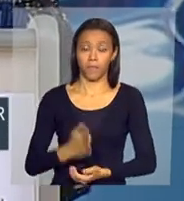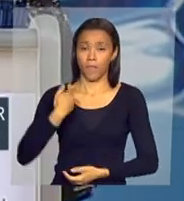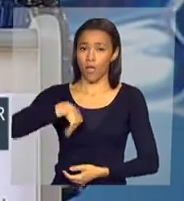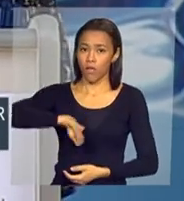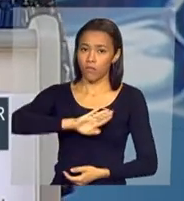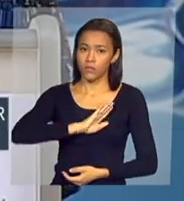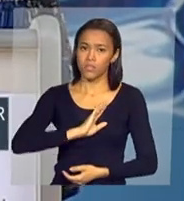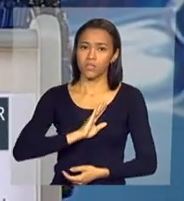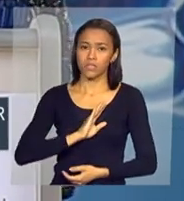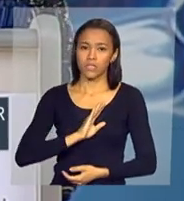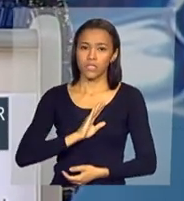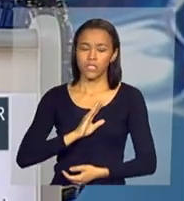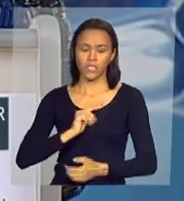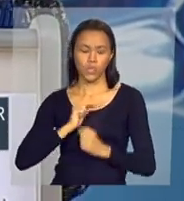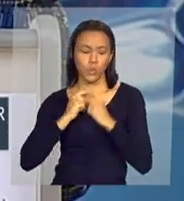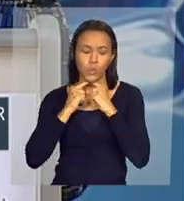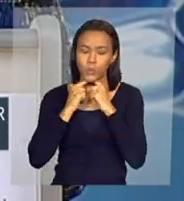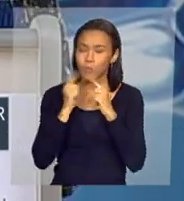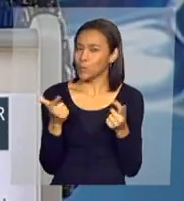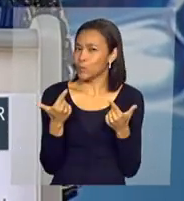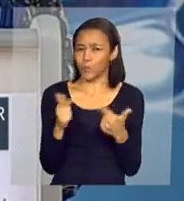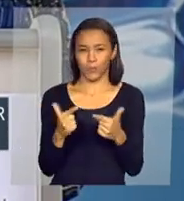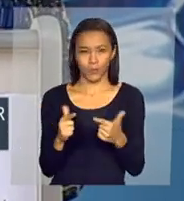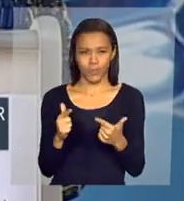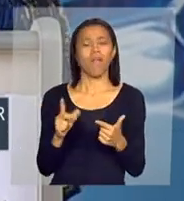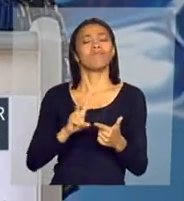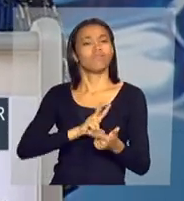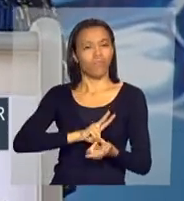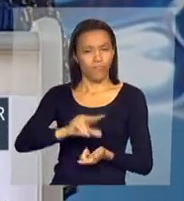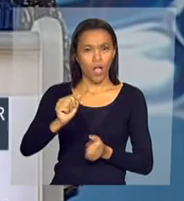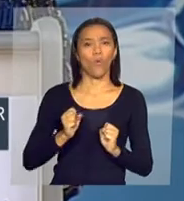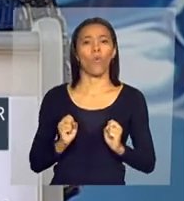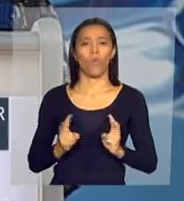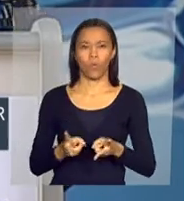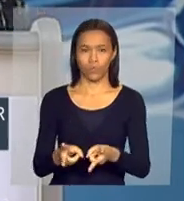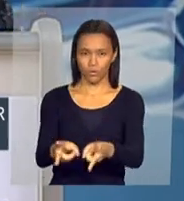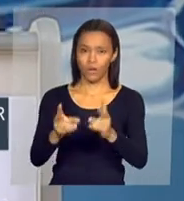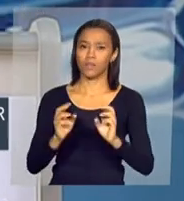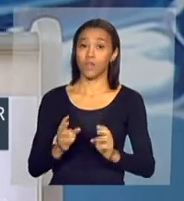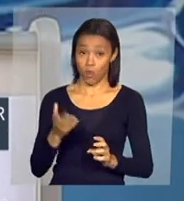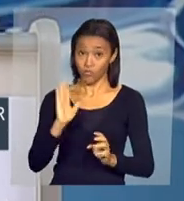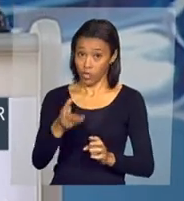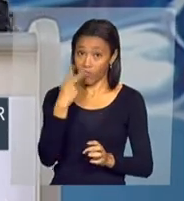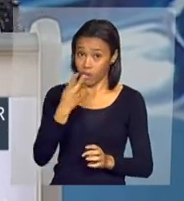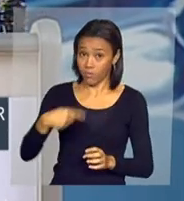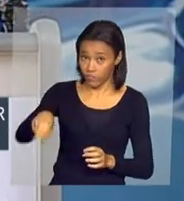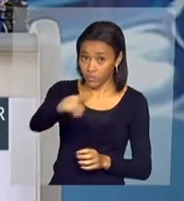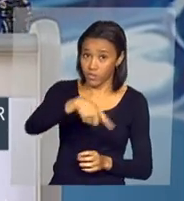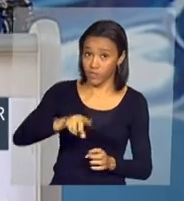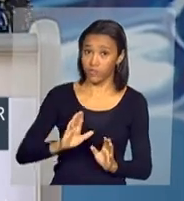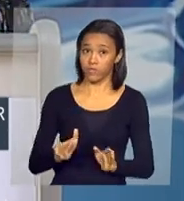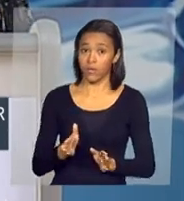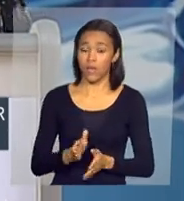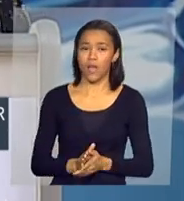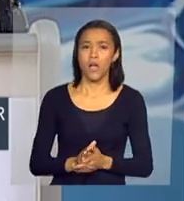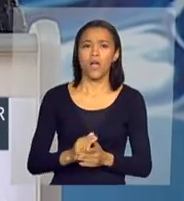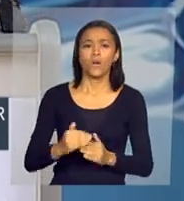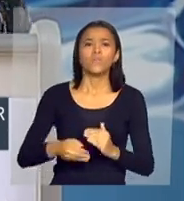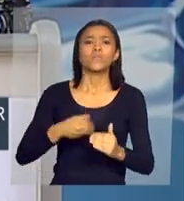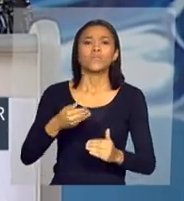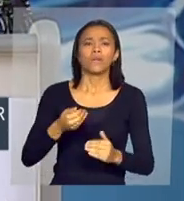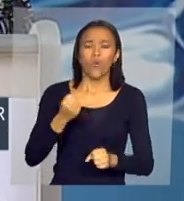Nós, sem sombra de dúvida, vamos continuar, como eu disse para vocês,